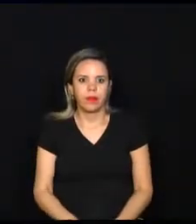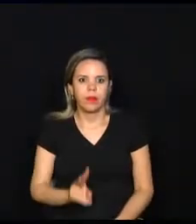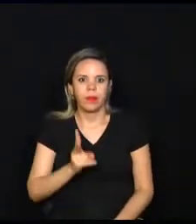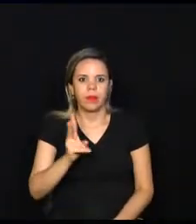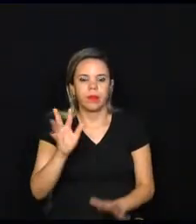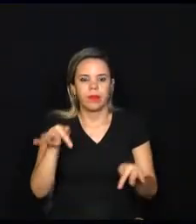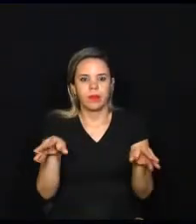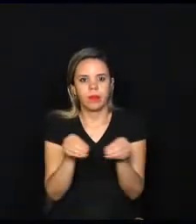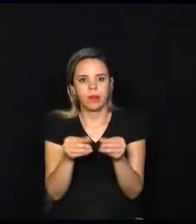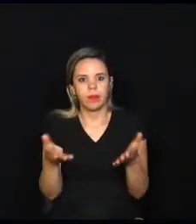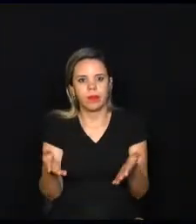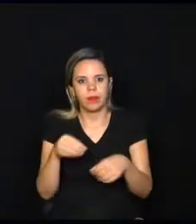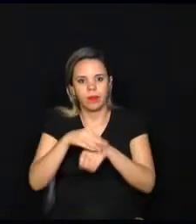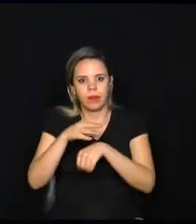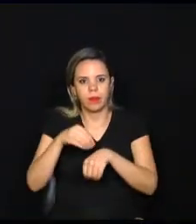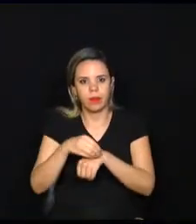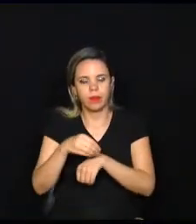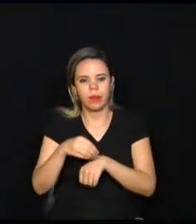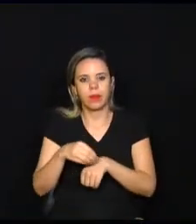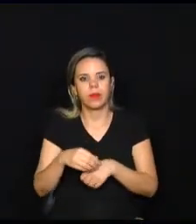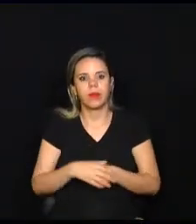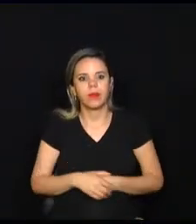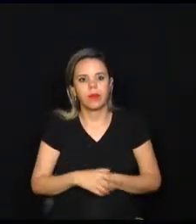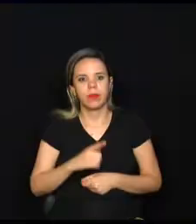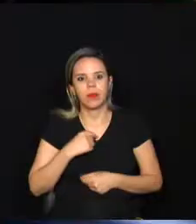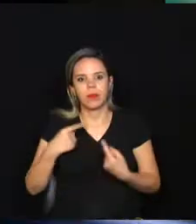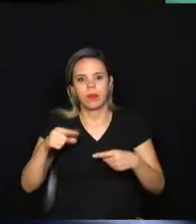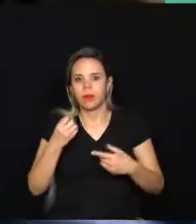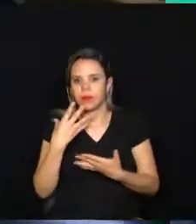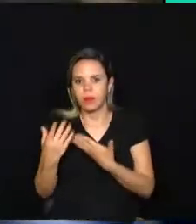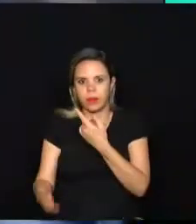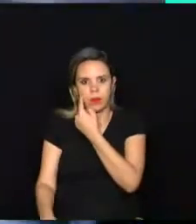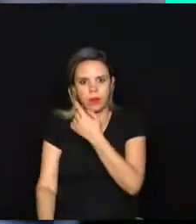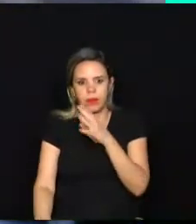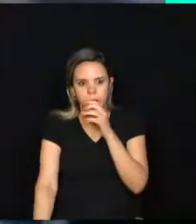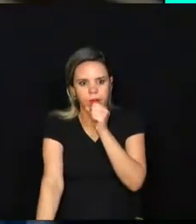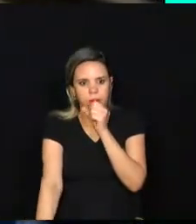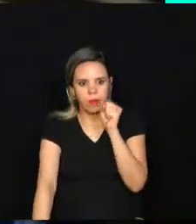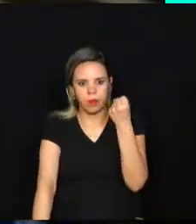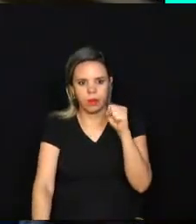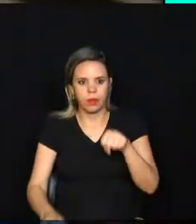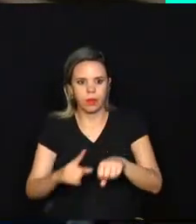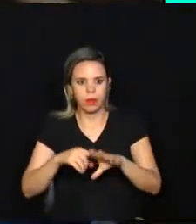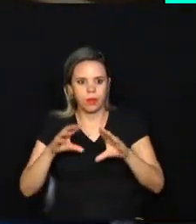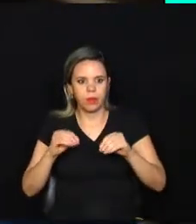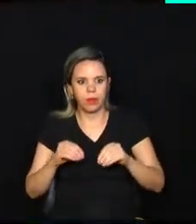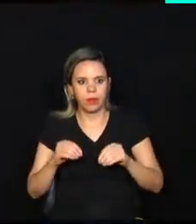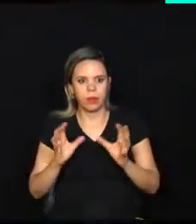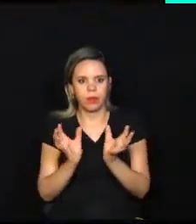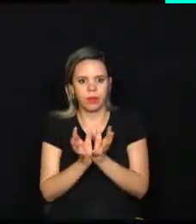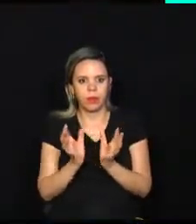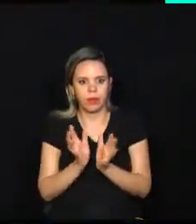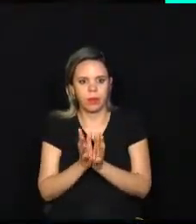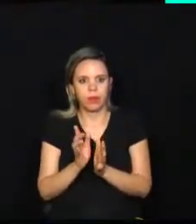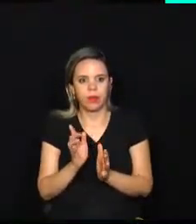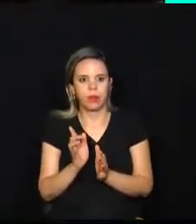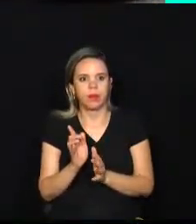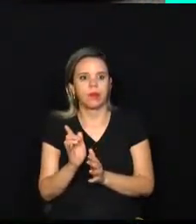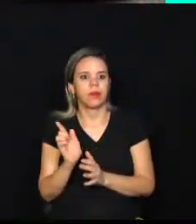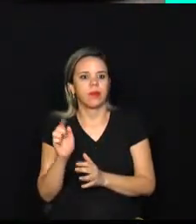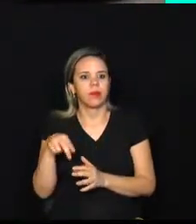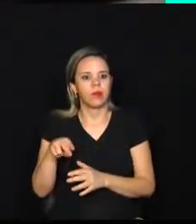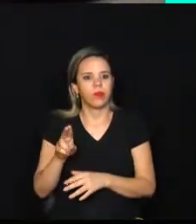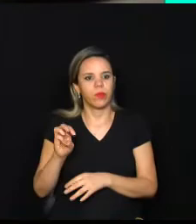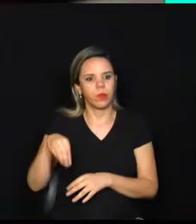o encerramento das dicas dessa edição, tem música boa. Sábado, às 8 da noite, tem o tributo ao Queen. O show vai ser